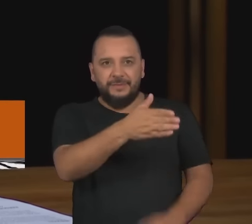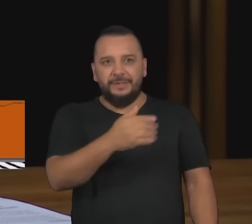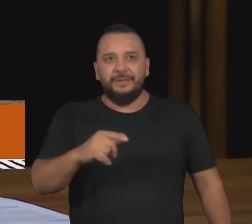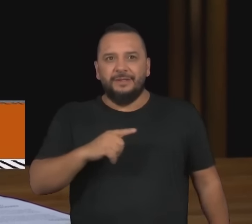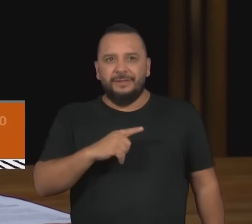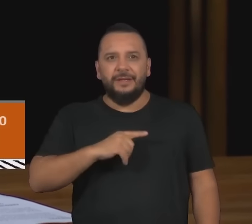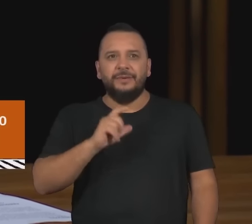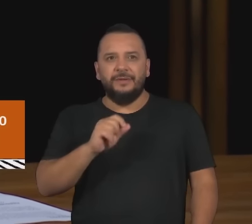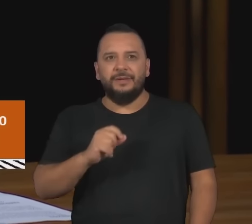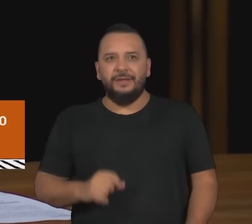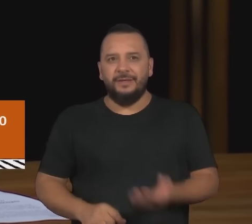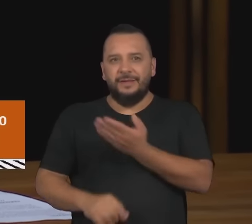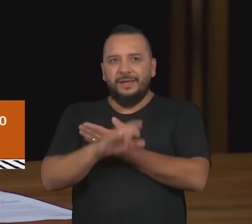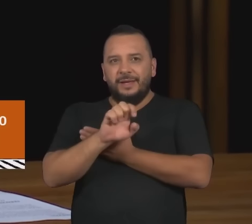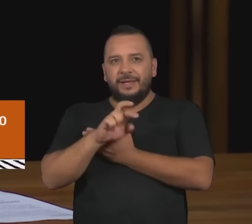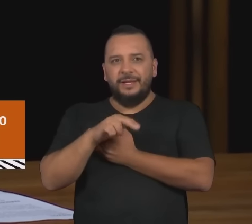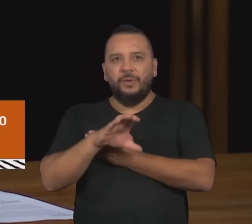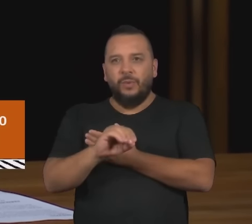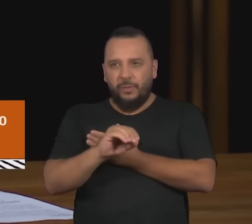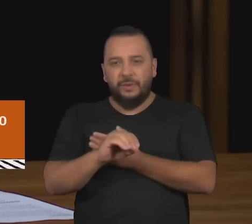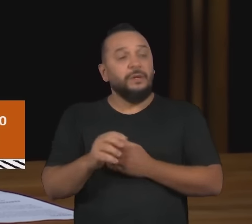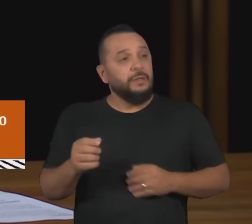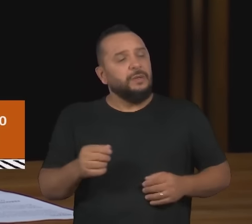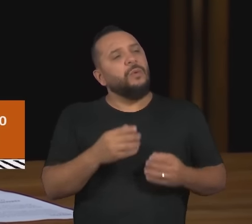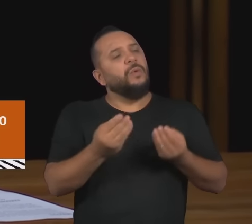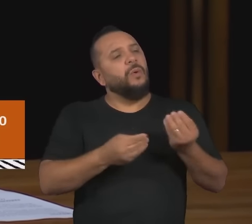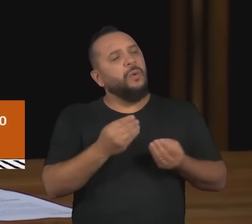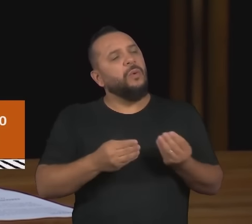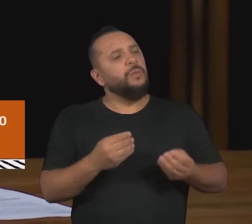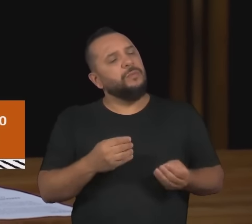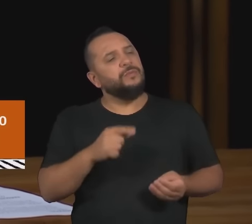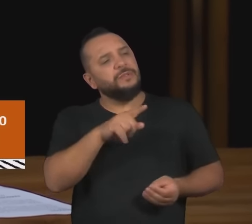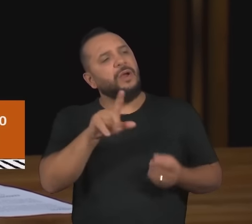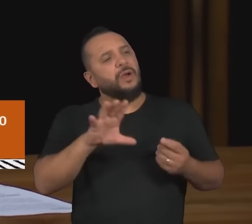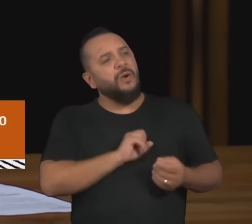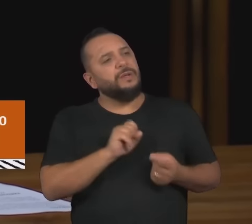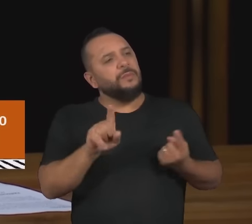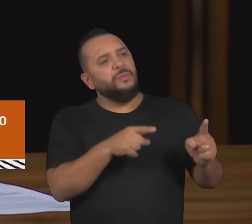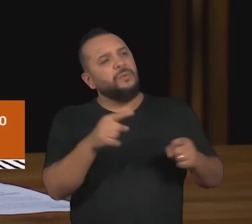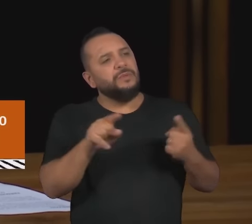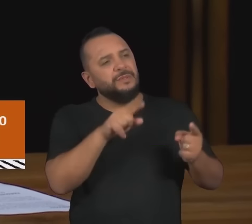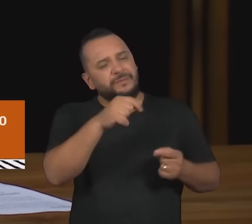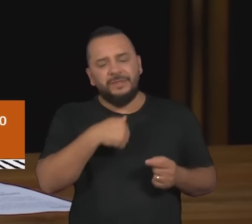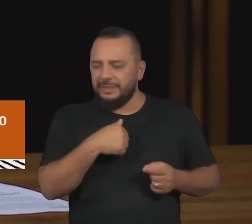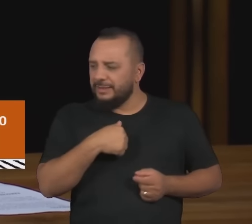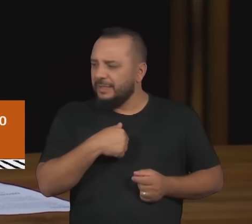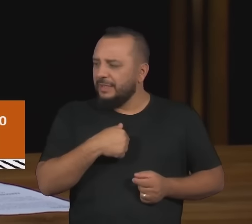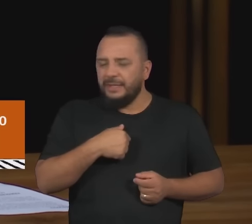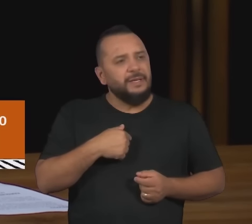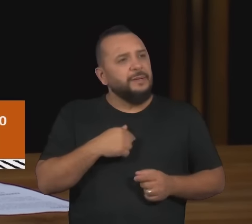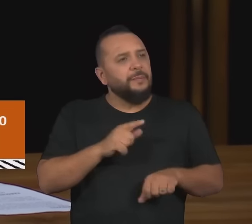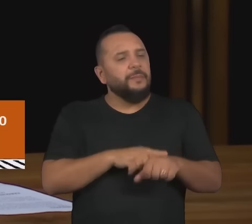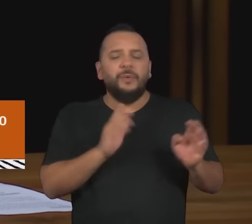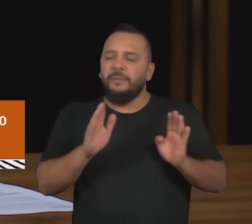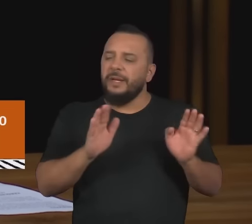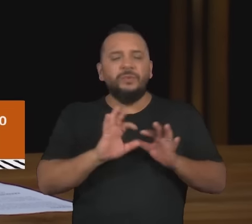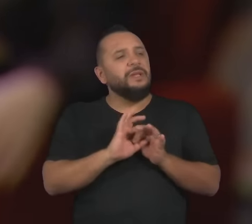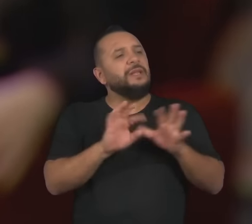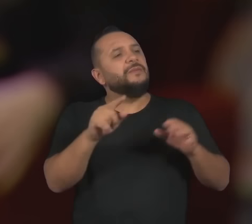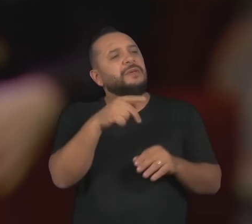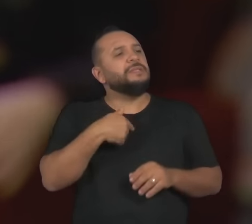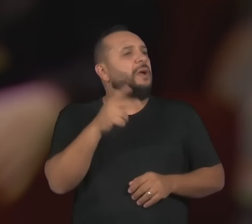poderia falar sobre seu gosto musical? O que você ouve no tempo livre? Ou prefere não ouvir música? Cara,